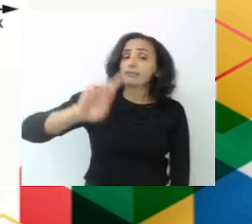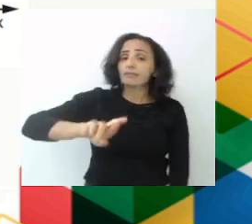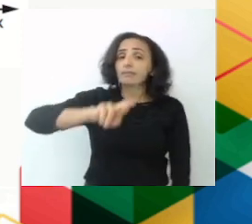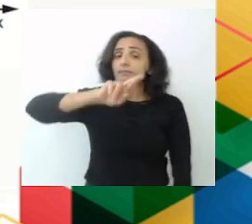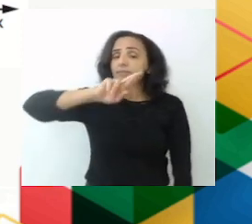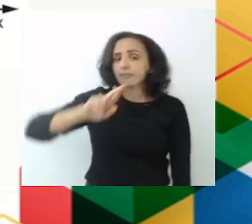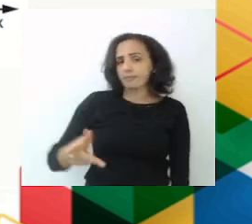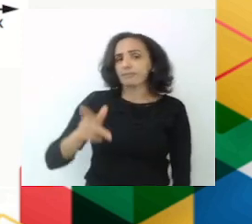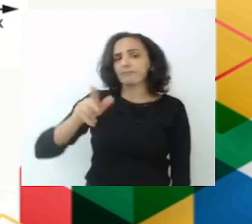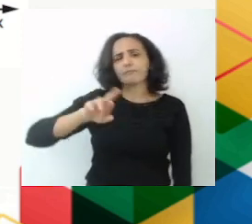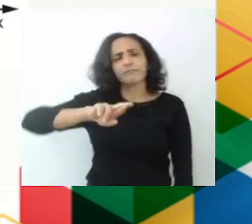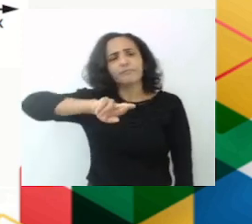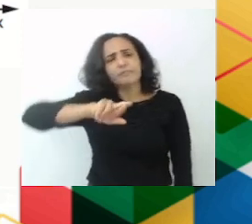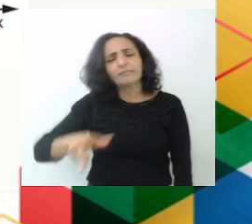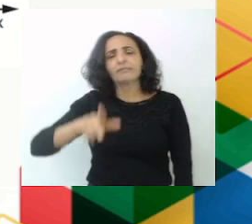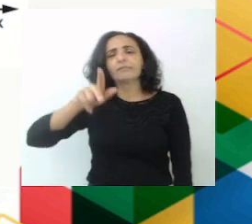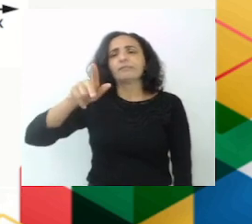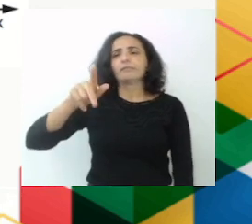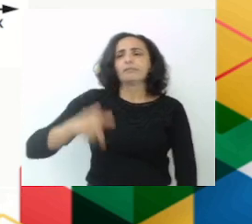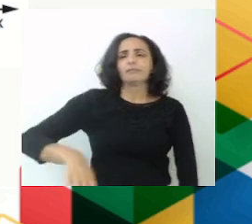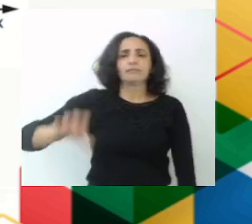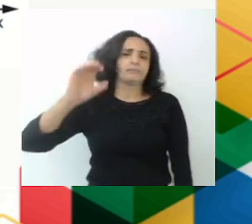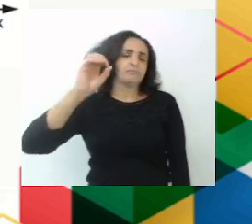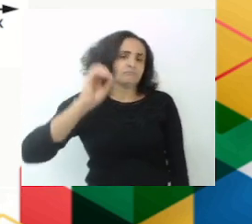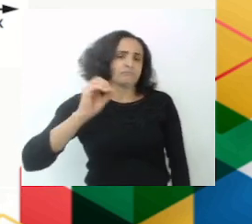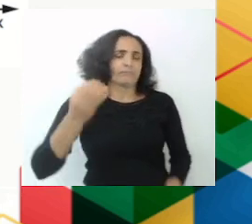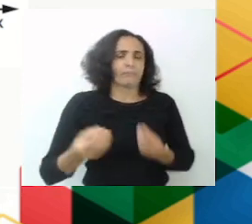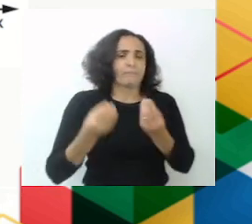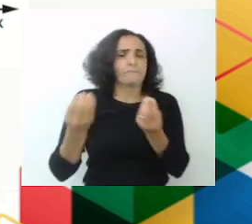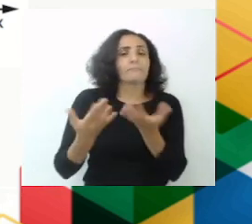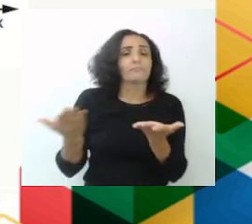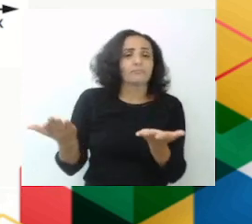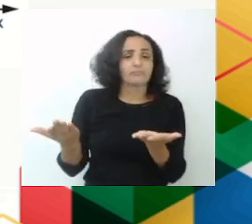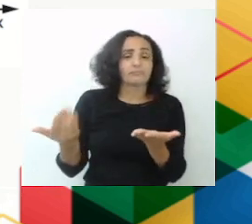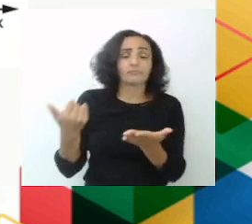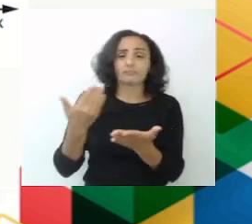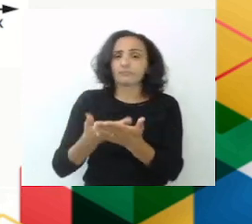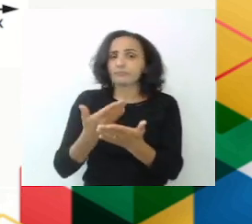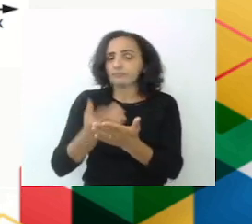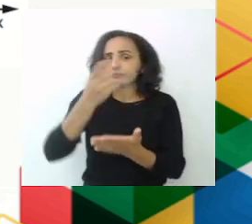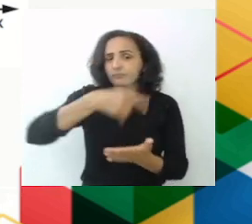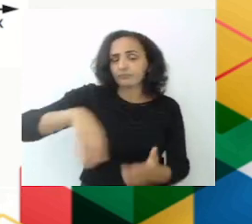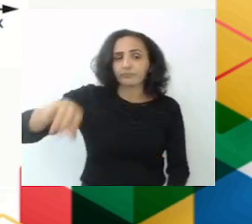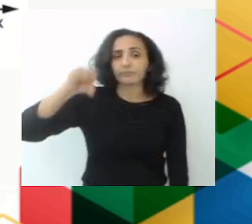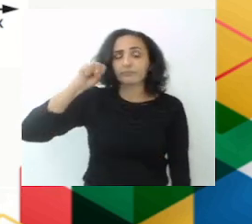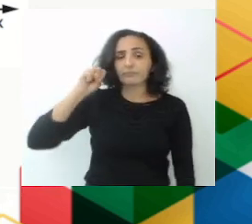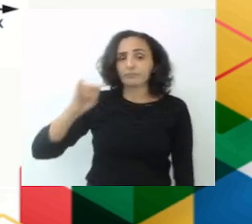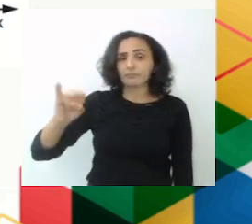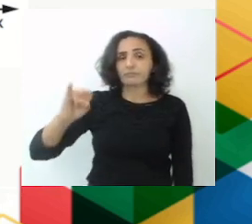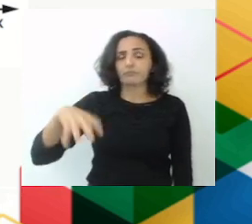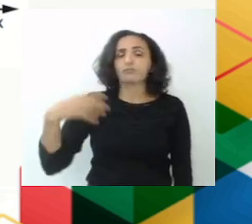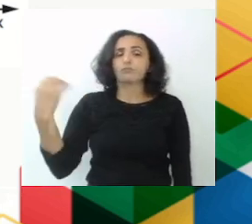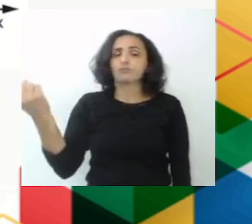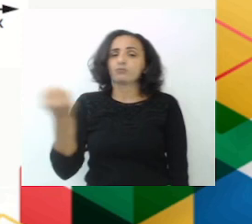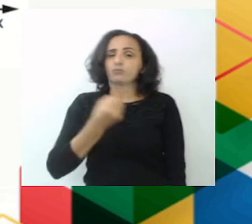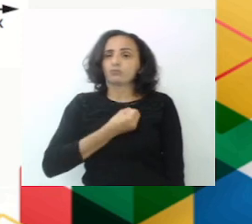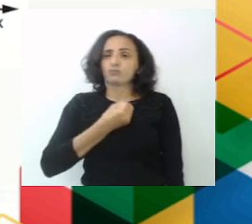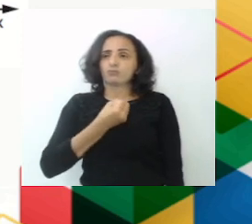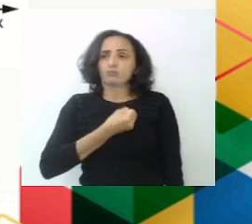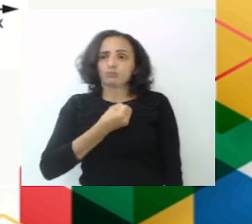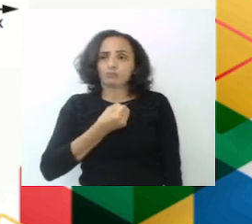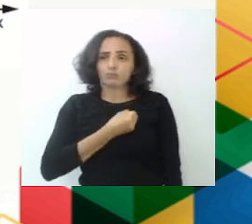parábola, se para cima ou para baixo. E qual é a condição? Se o valor do A for um